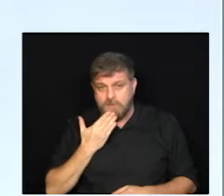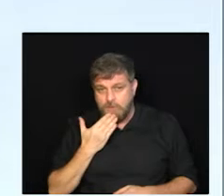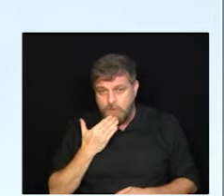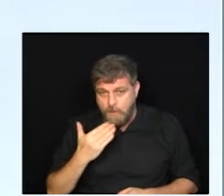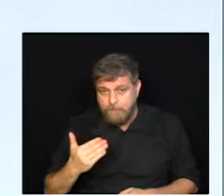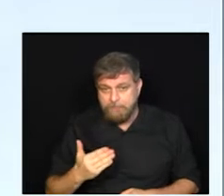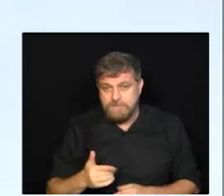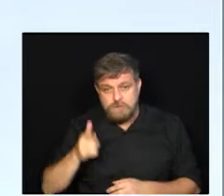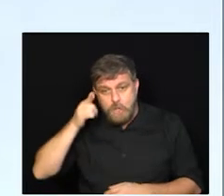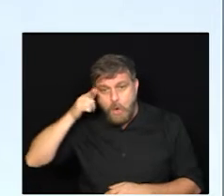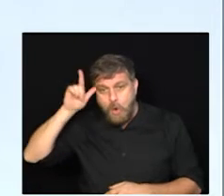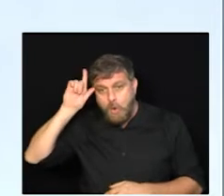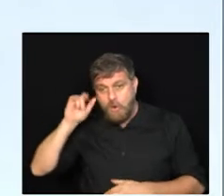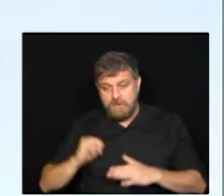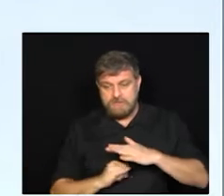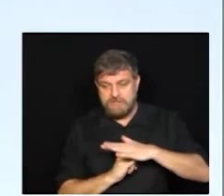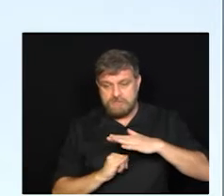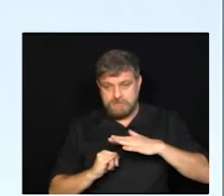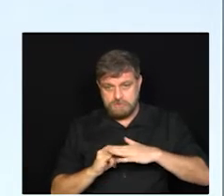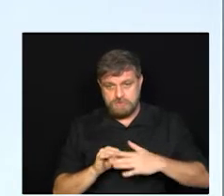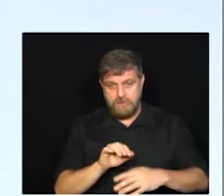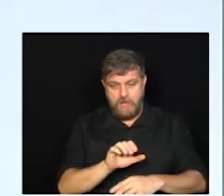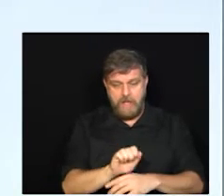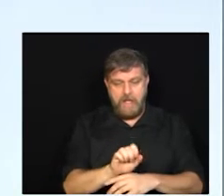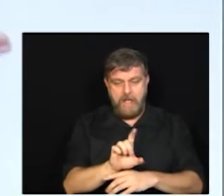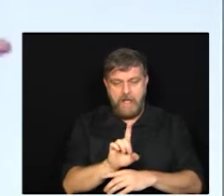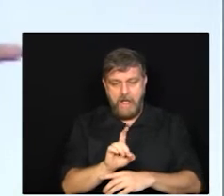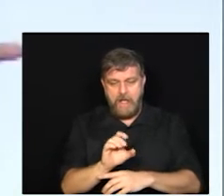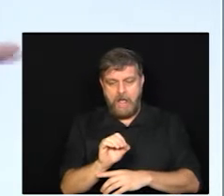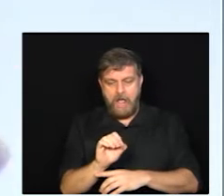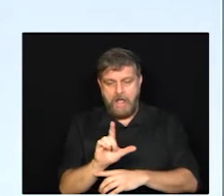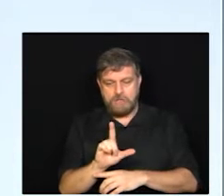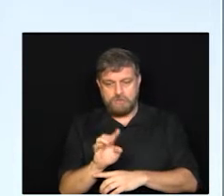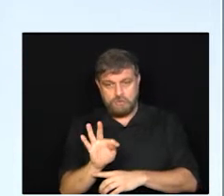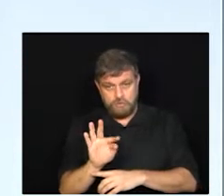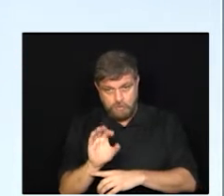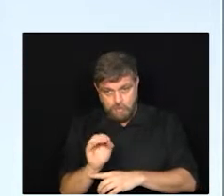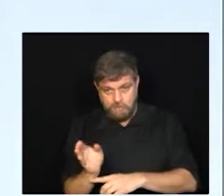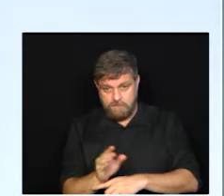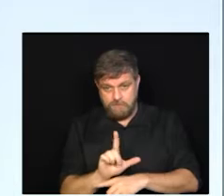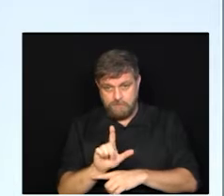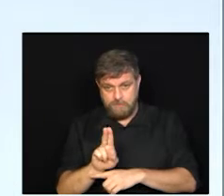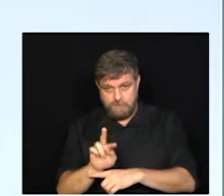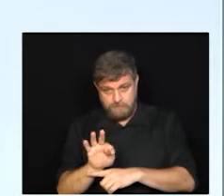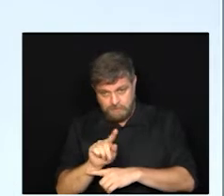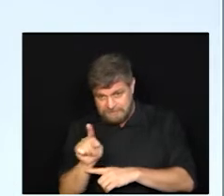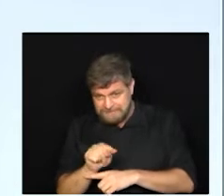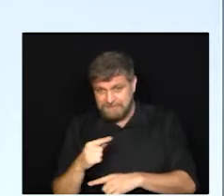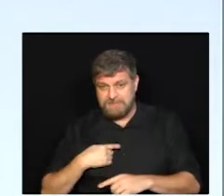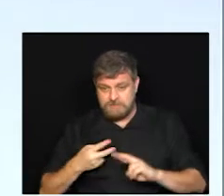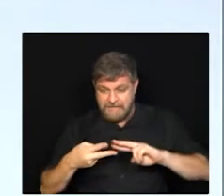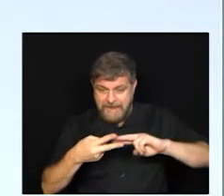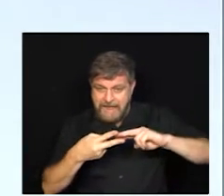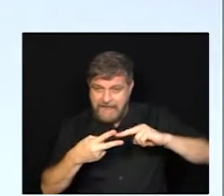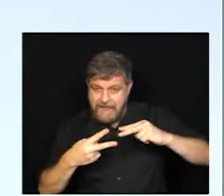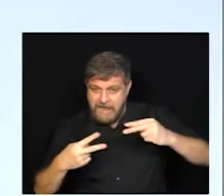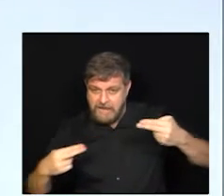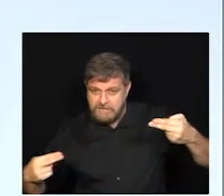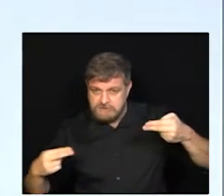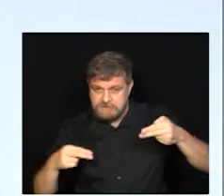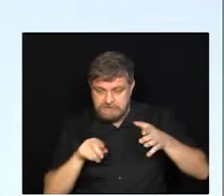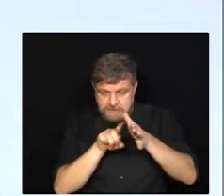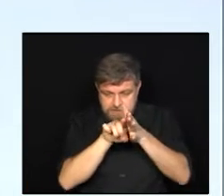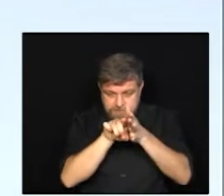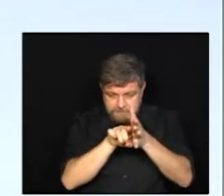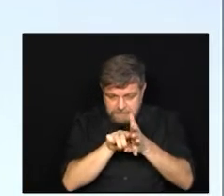autorização ontem para o Instituto Adolfo Lutz, junto com a Coordenadoria de Estado, para fazer sequenciamento genético dos nossos